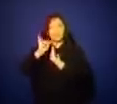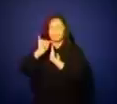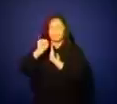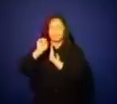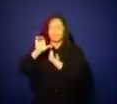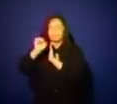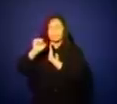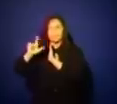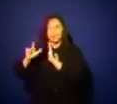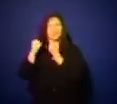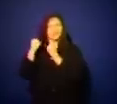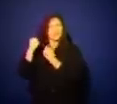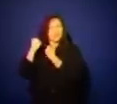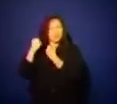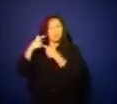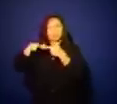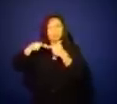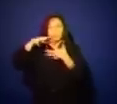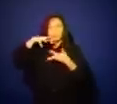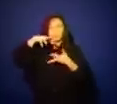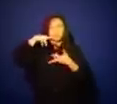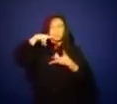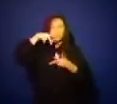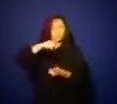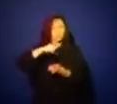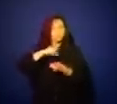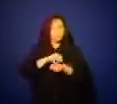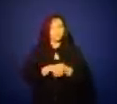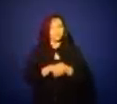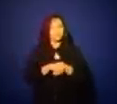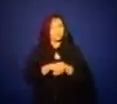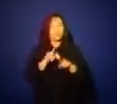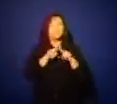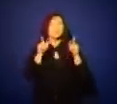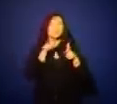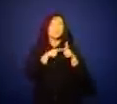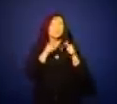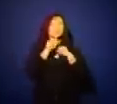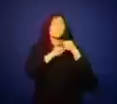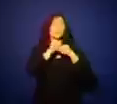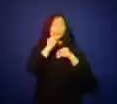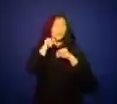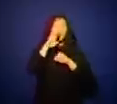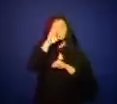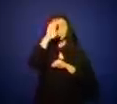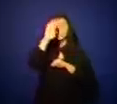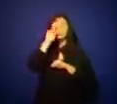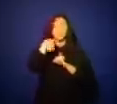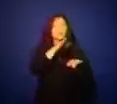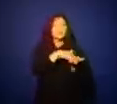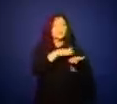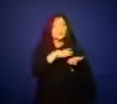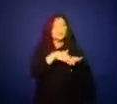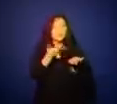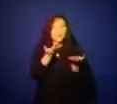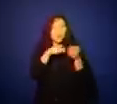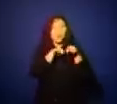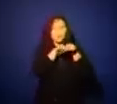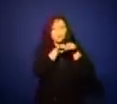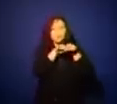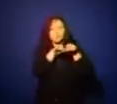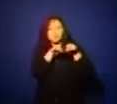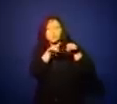Global a teoria inicialmente a criança era um problema de oferta agora parece que essa oferta tá sendo normalizada